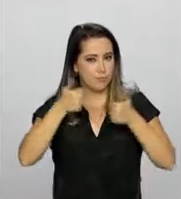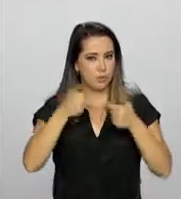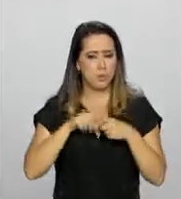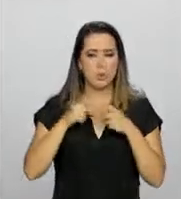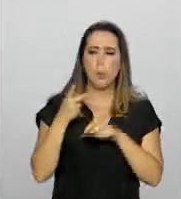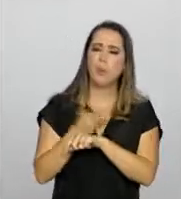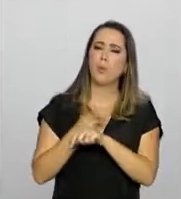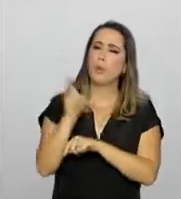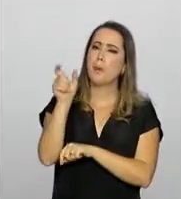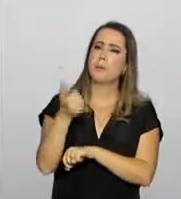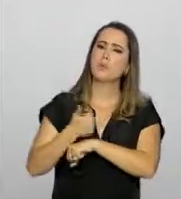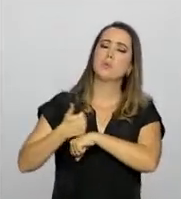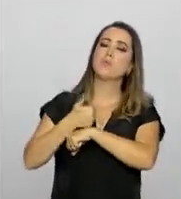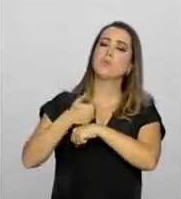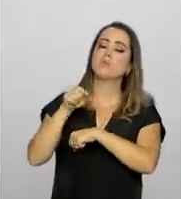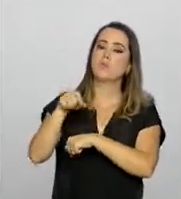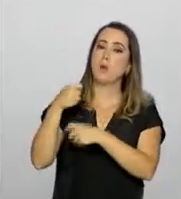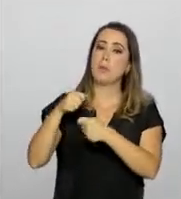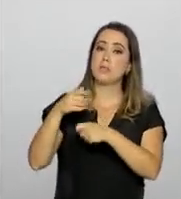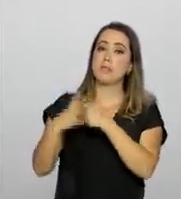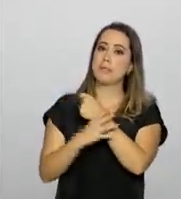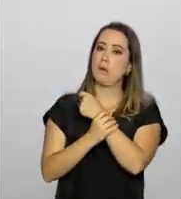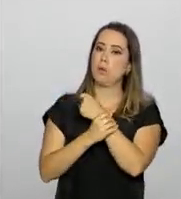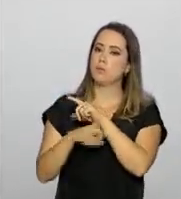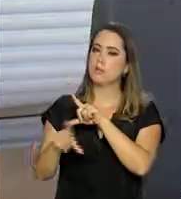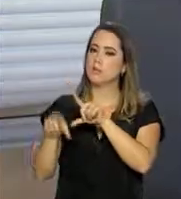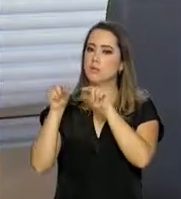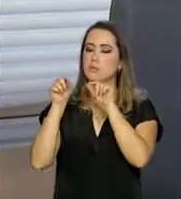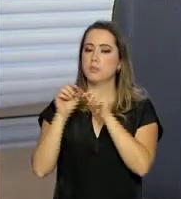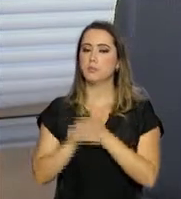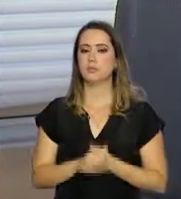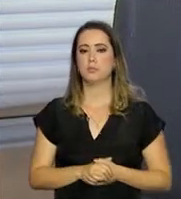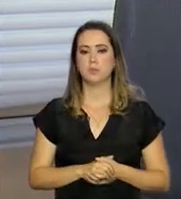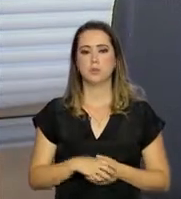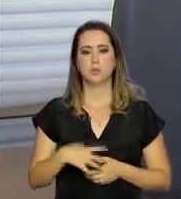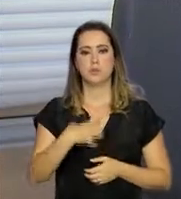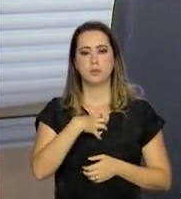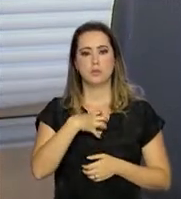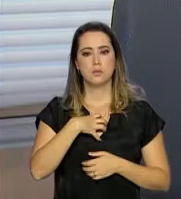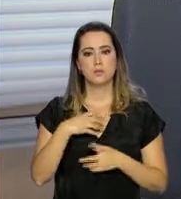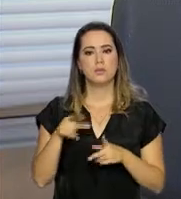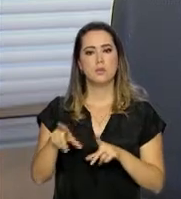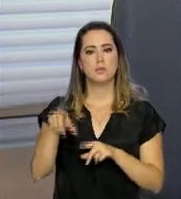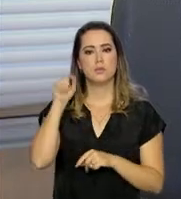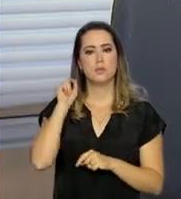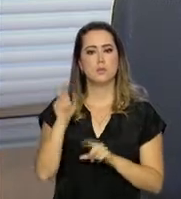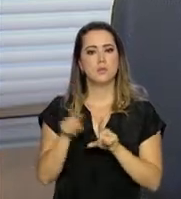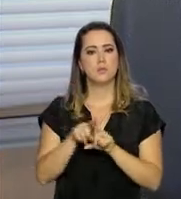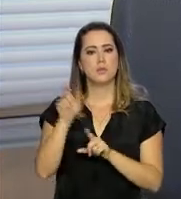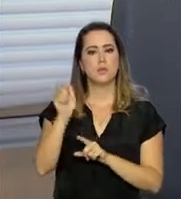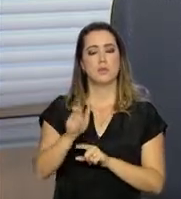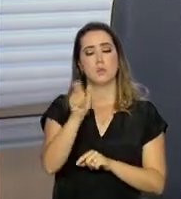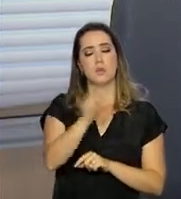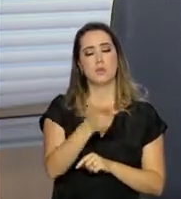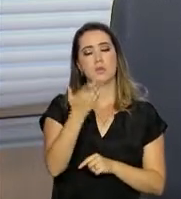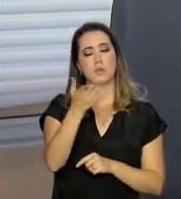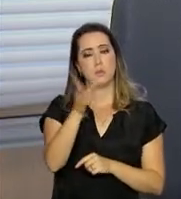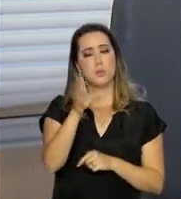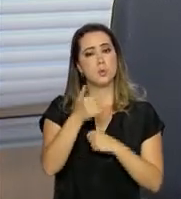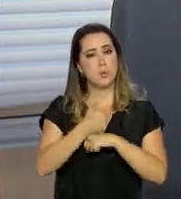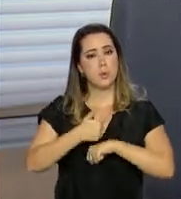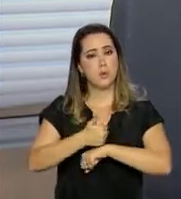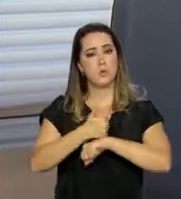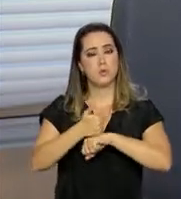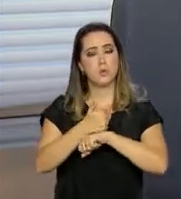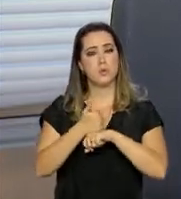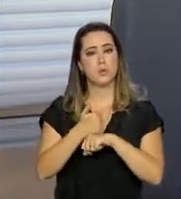dessa área é preciso ter segurança na escolha ele sente a segurados que é um profissional que fez um curso tanque com um